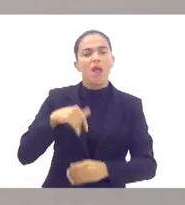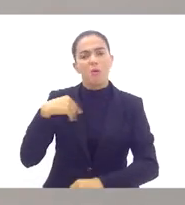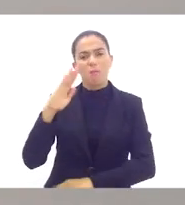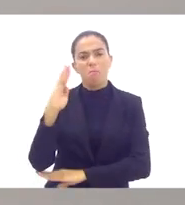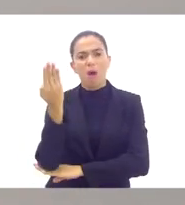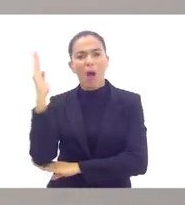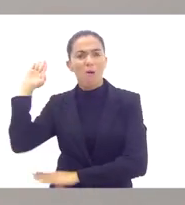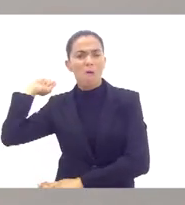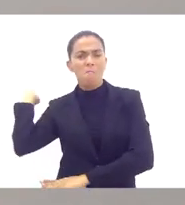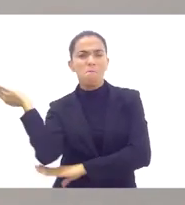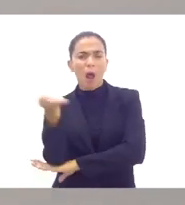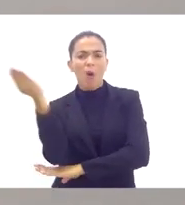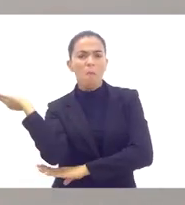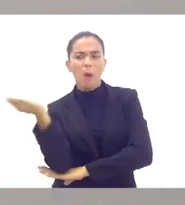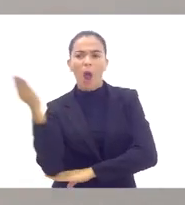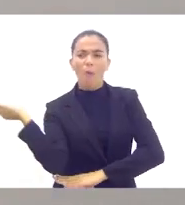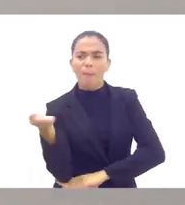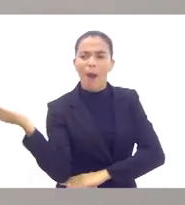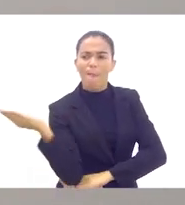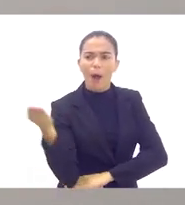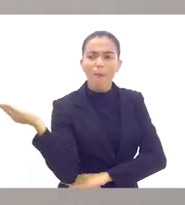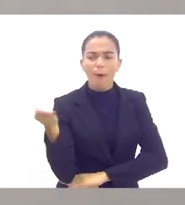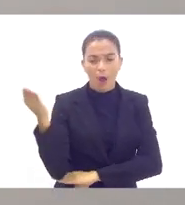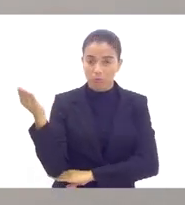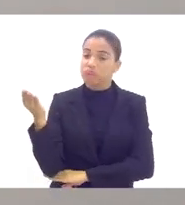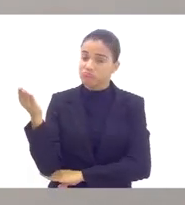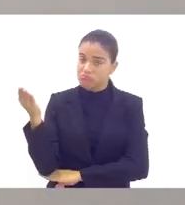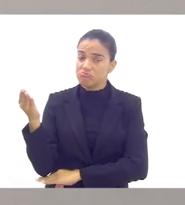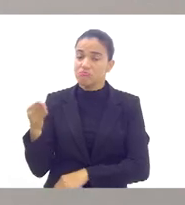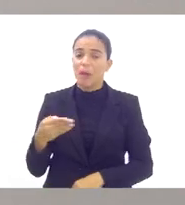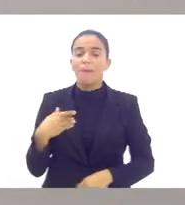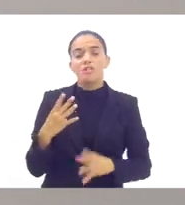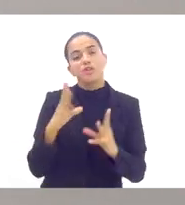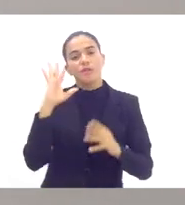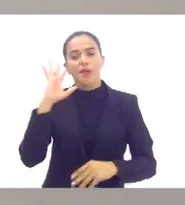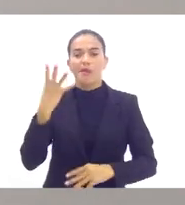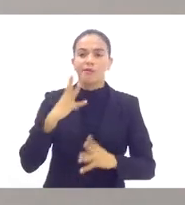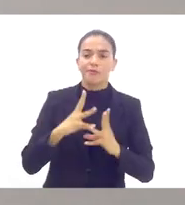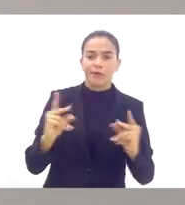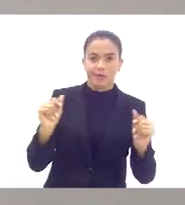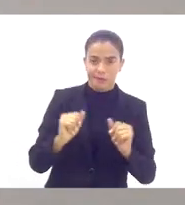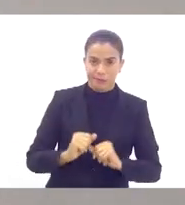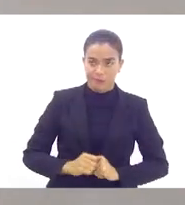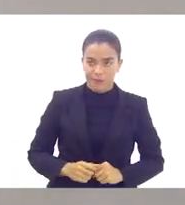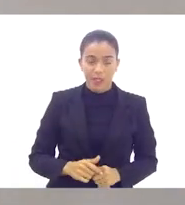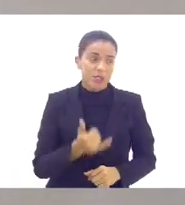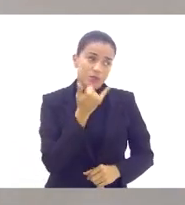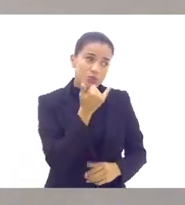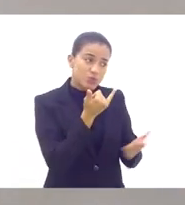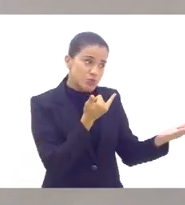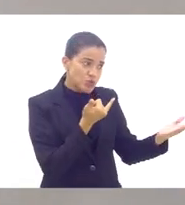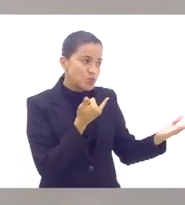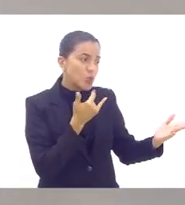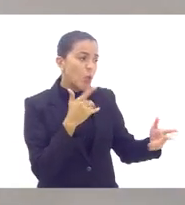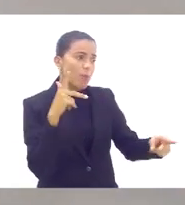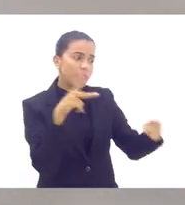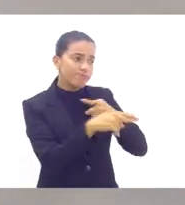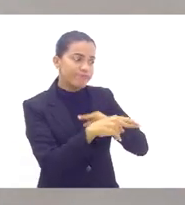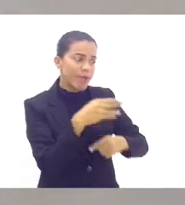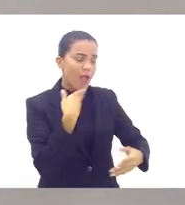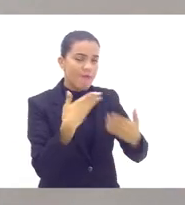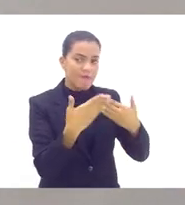que bater mesmo, e o mais breve possível, para a gente sanar esse problema que está acontecendo aí. Desculpa interromper a fala do